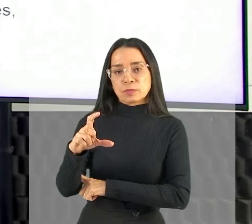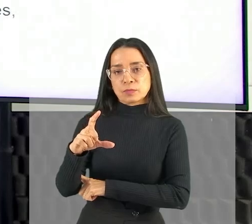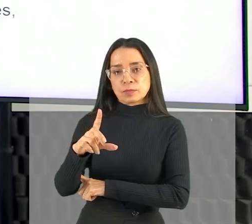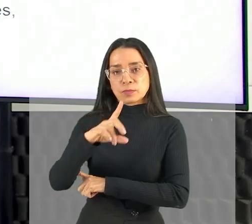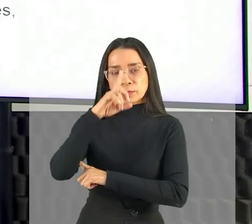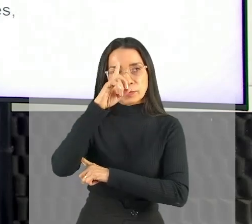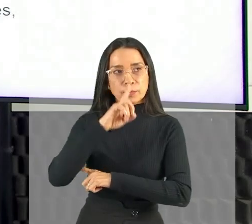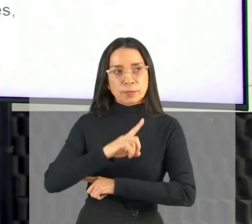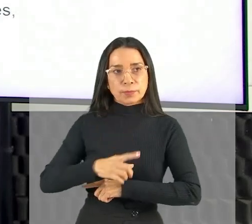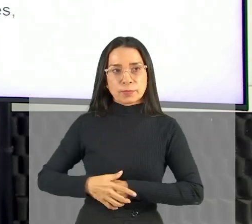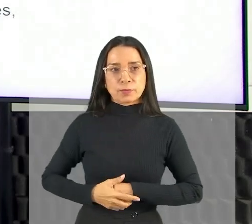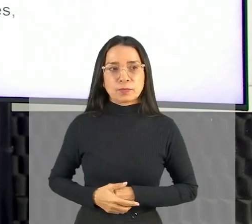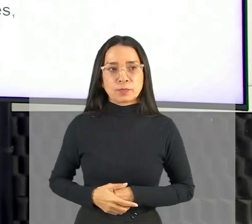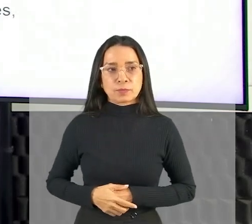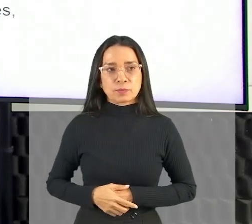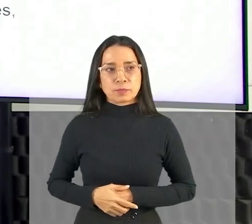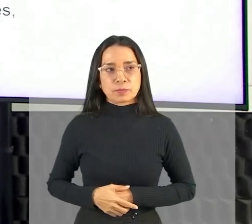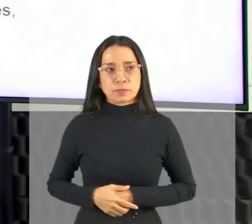fraco